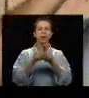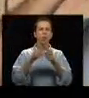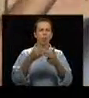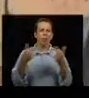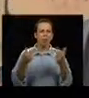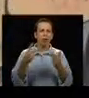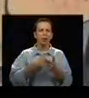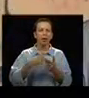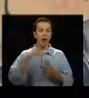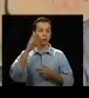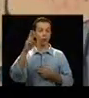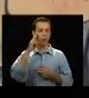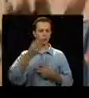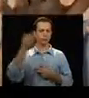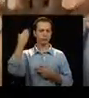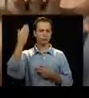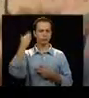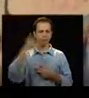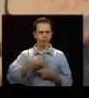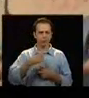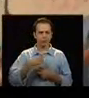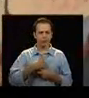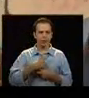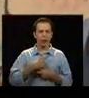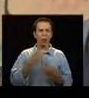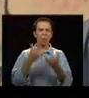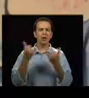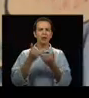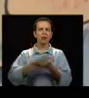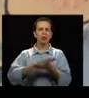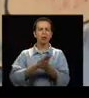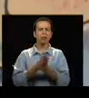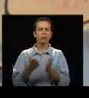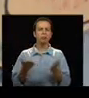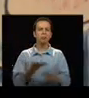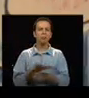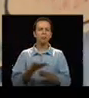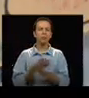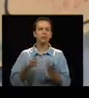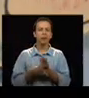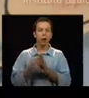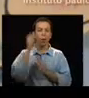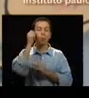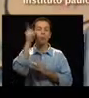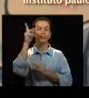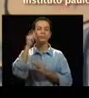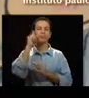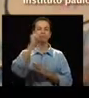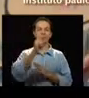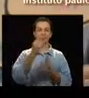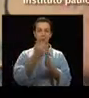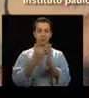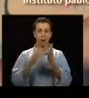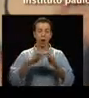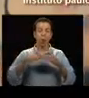lá historicamente sendo invisibilizada pela cultura dominante. Então,